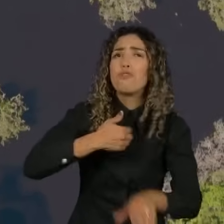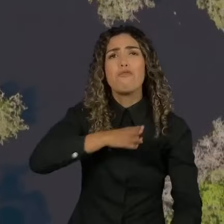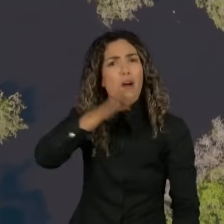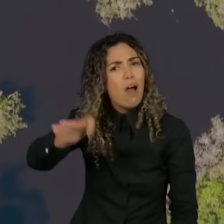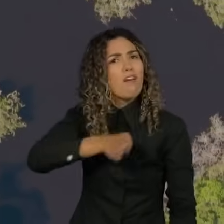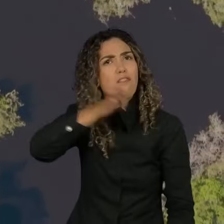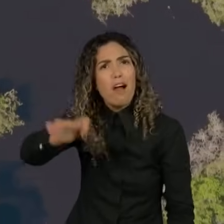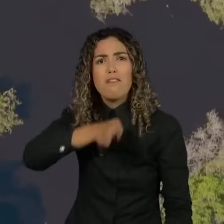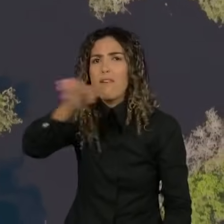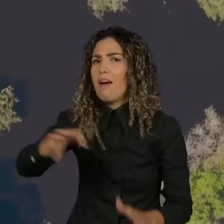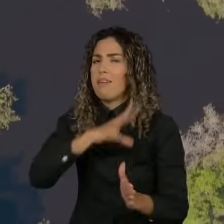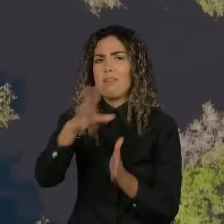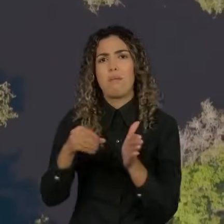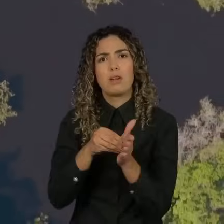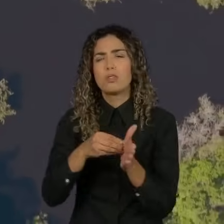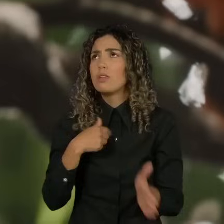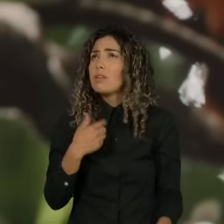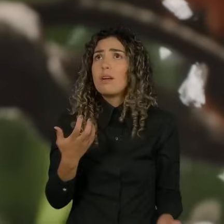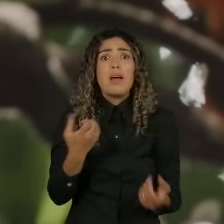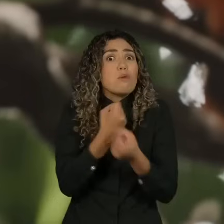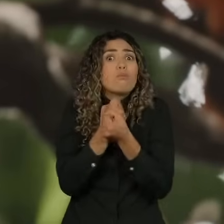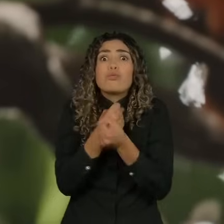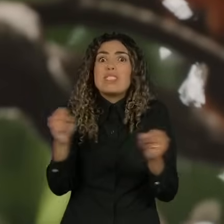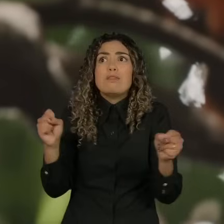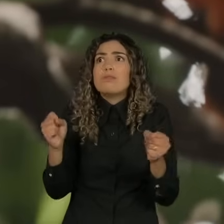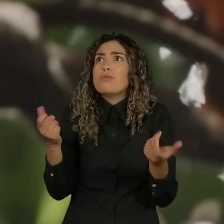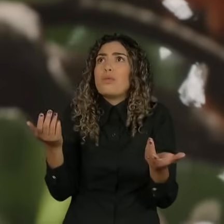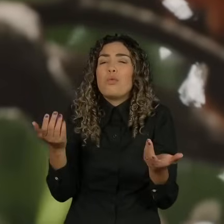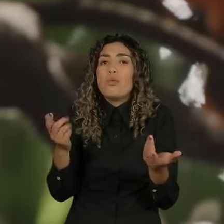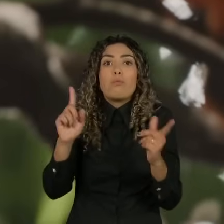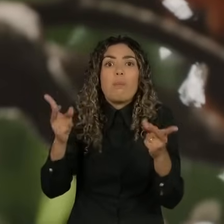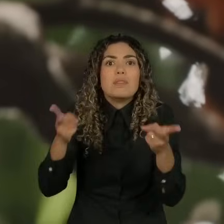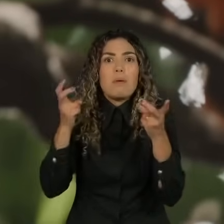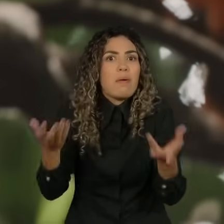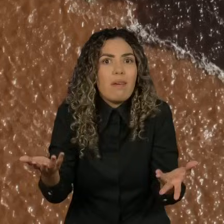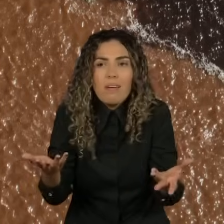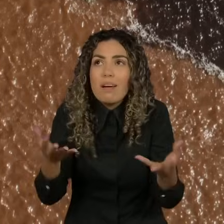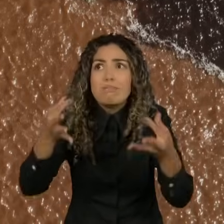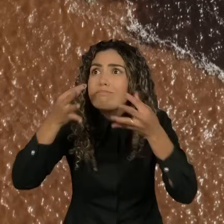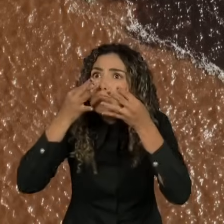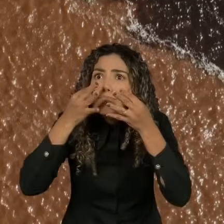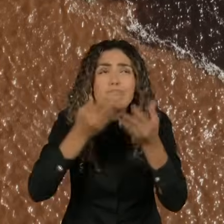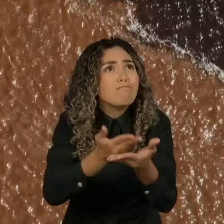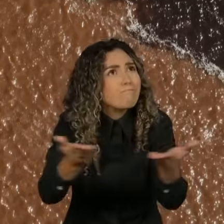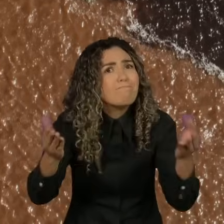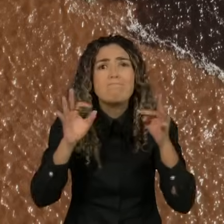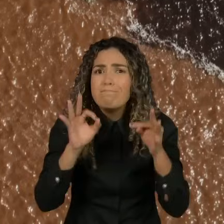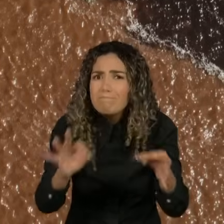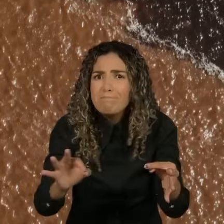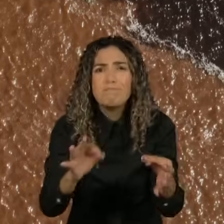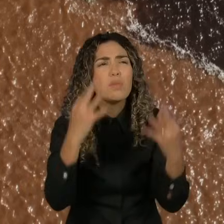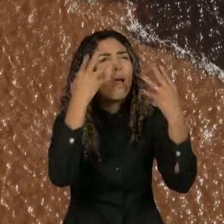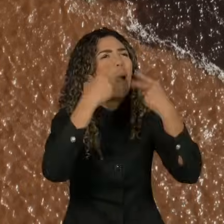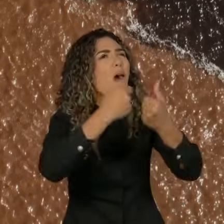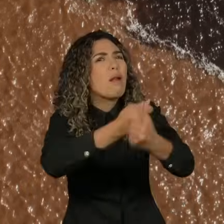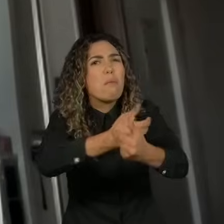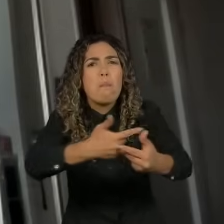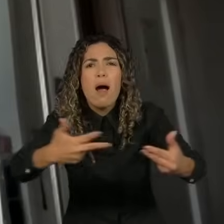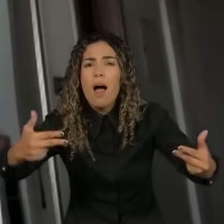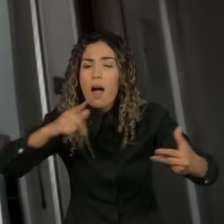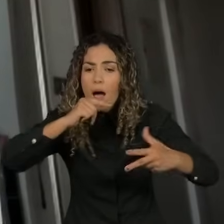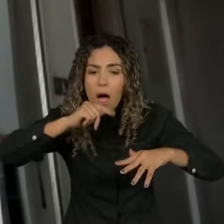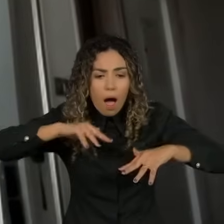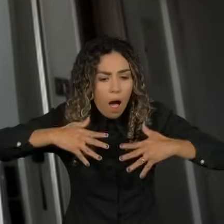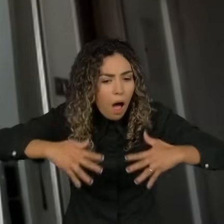o poder que a mata tem de manter os animais vivos e a nossa própria sobrevivência, né? Com a quantidade de água, e